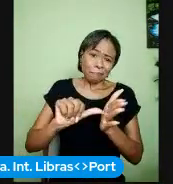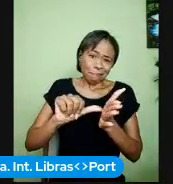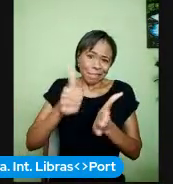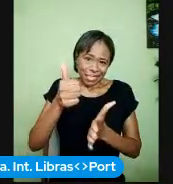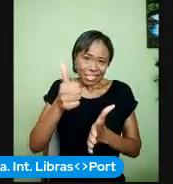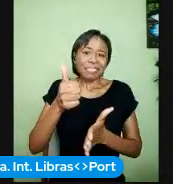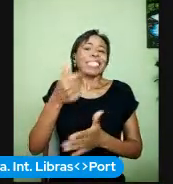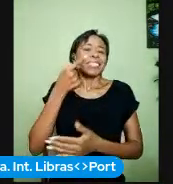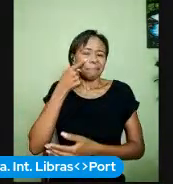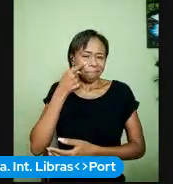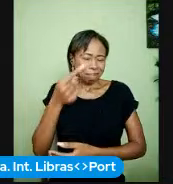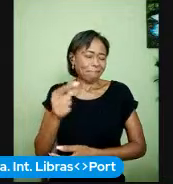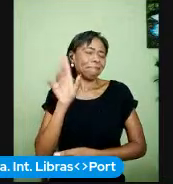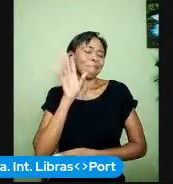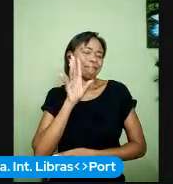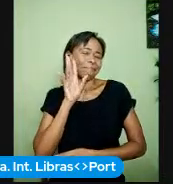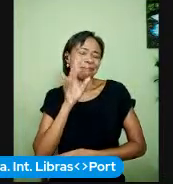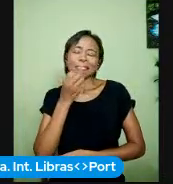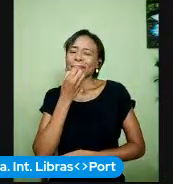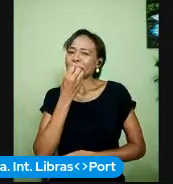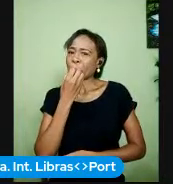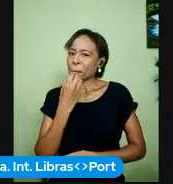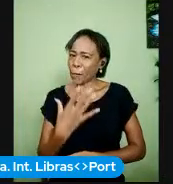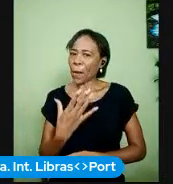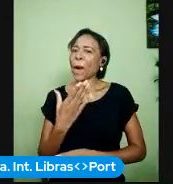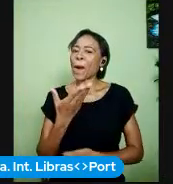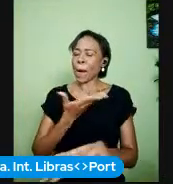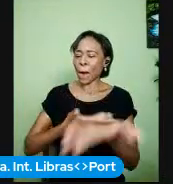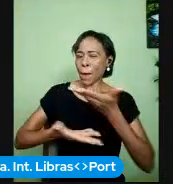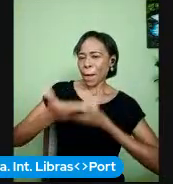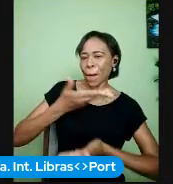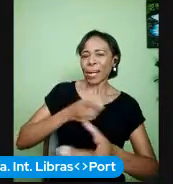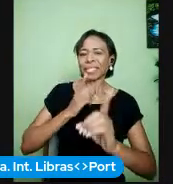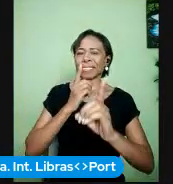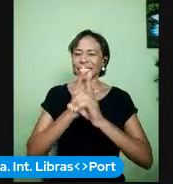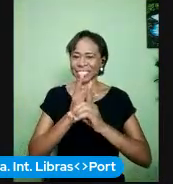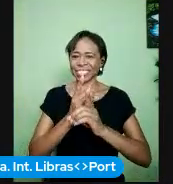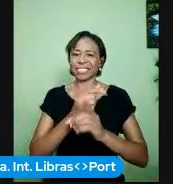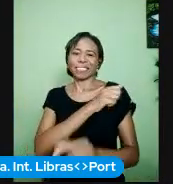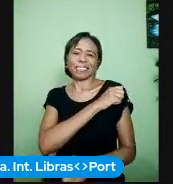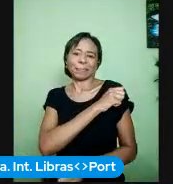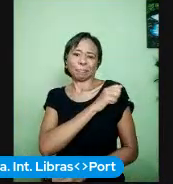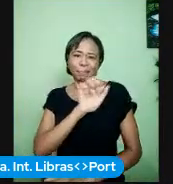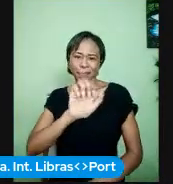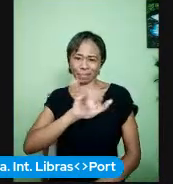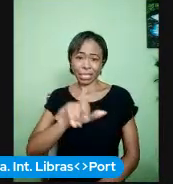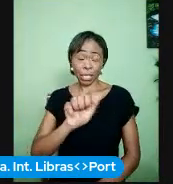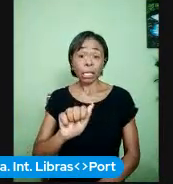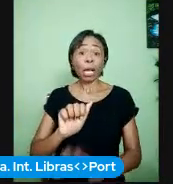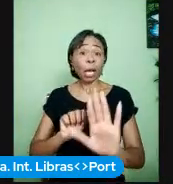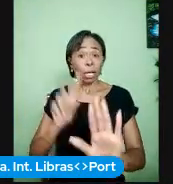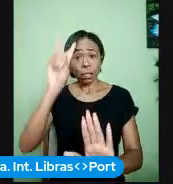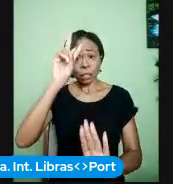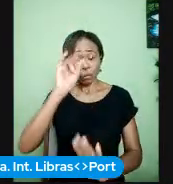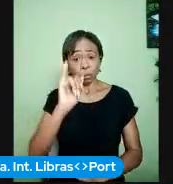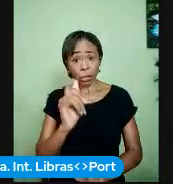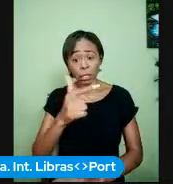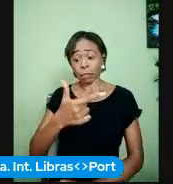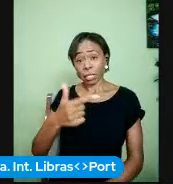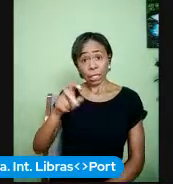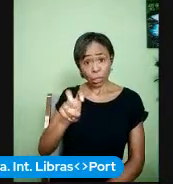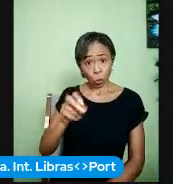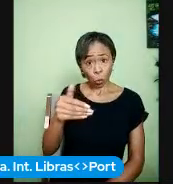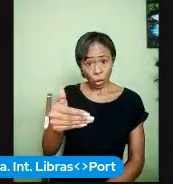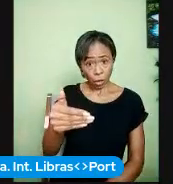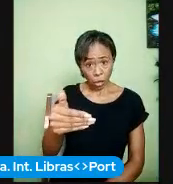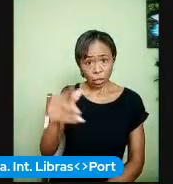é bacana, como que é um encontro legal dos estudantes da EJA. Só lembrando aqui, dia 25 na segunda, então, é